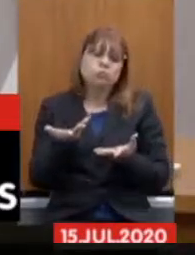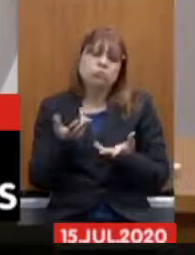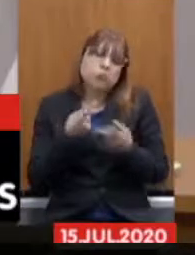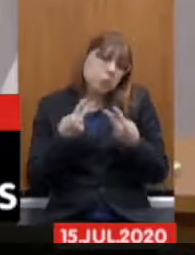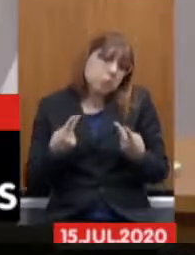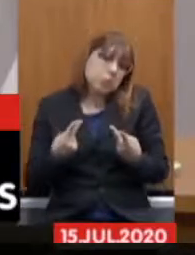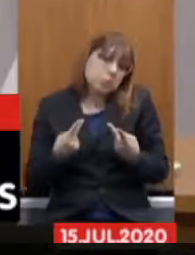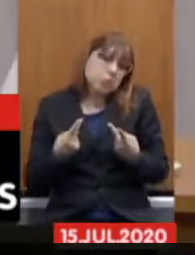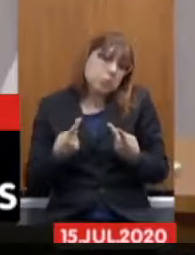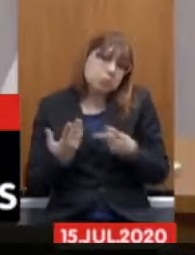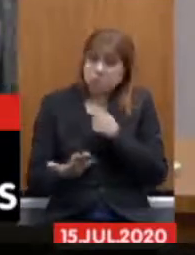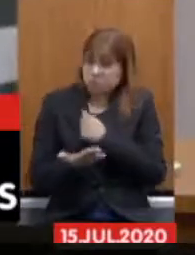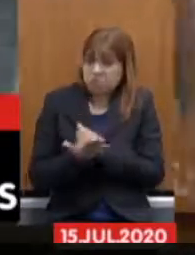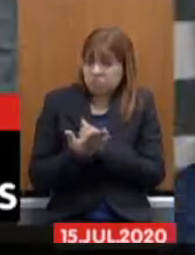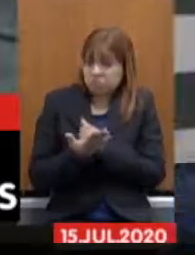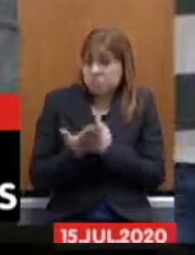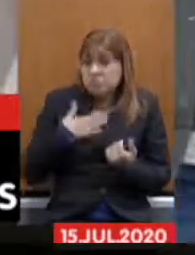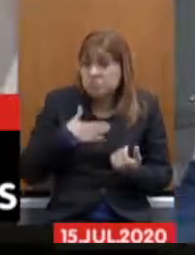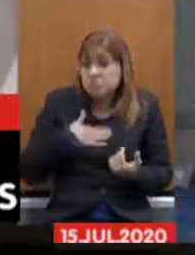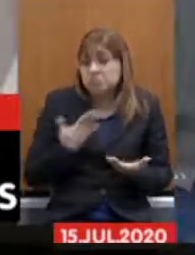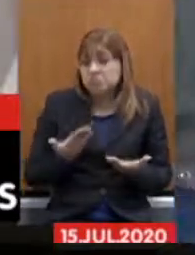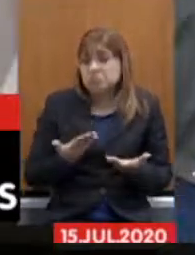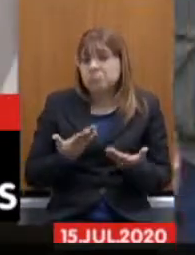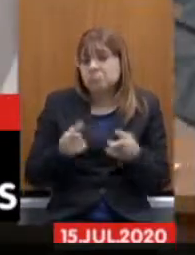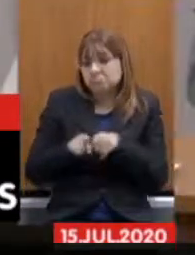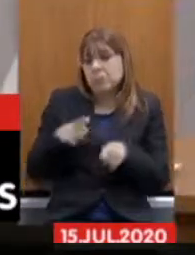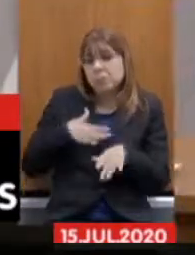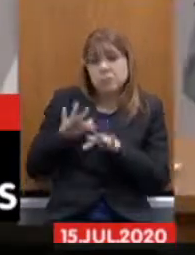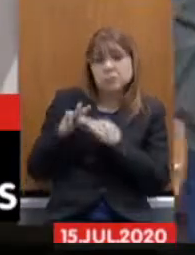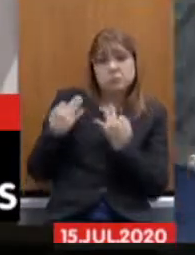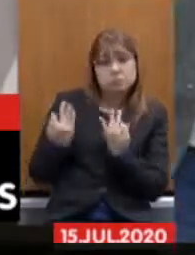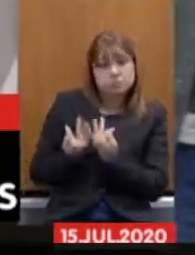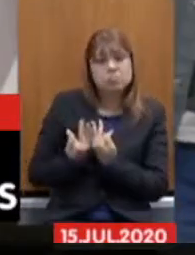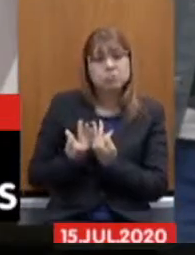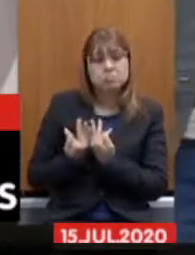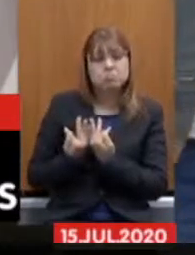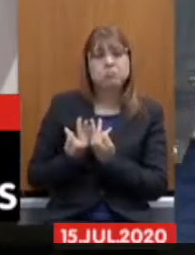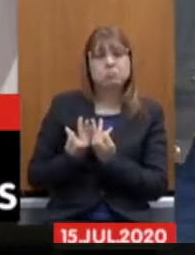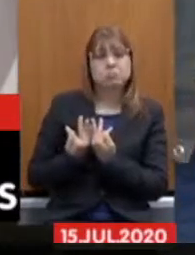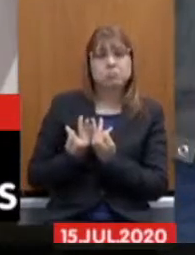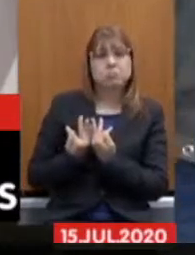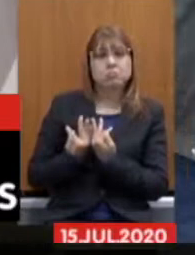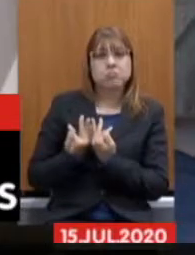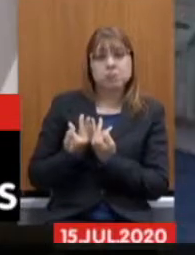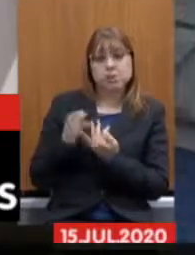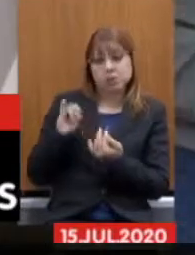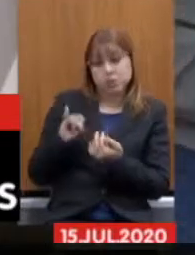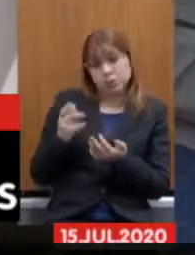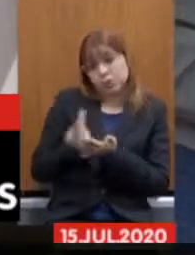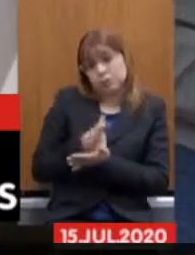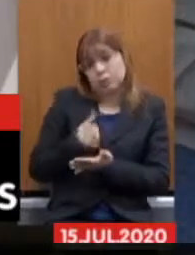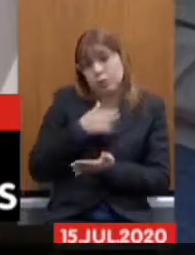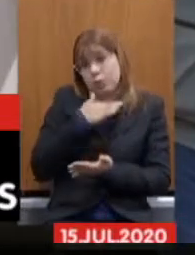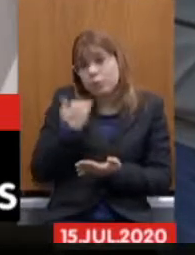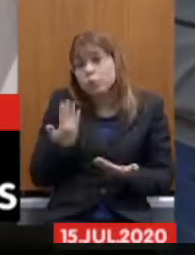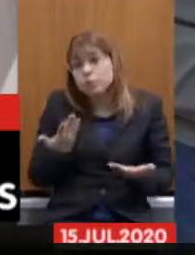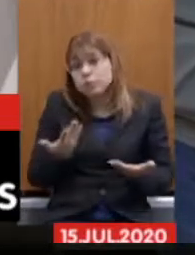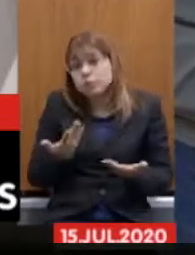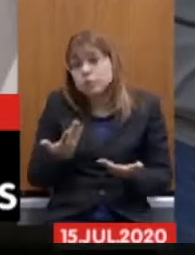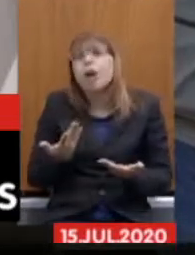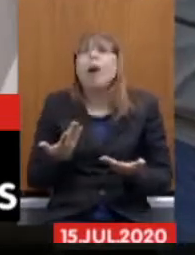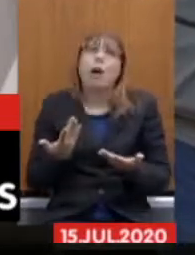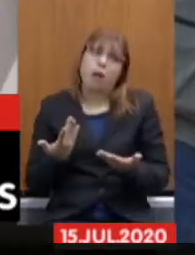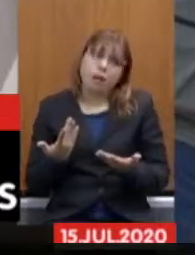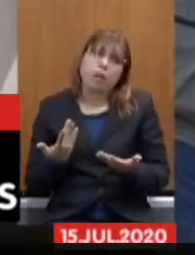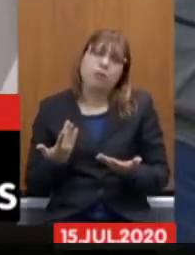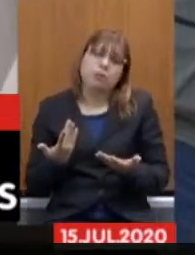me beneficiar a minha a minha família e na minha falta e para que